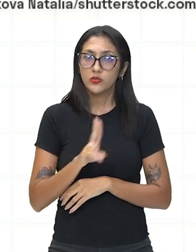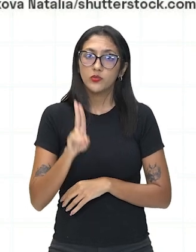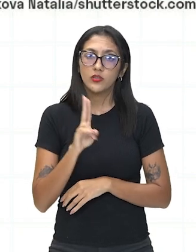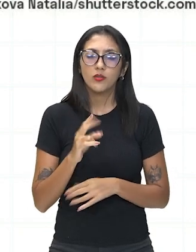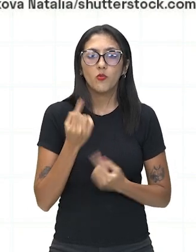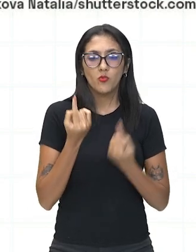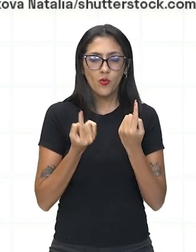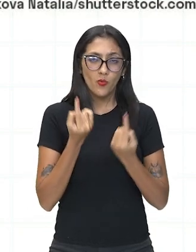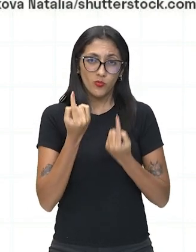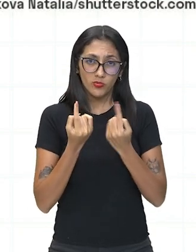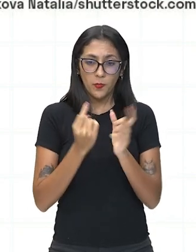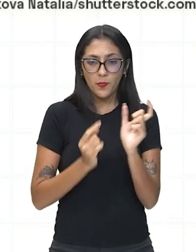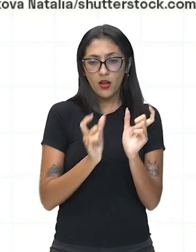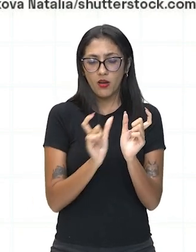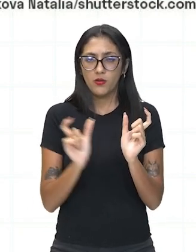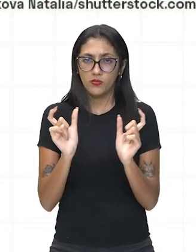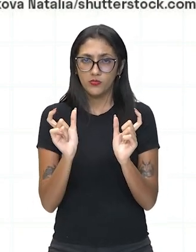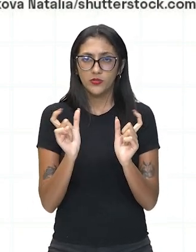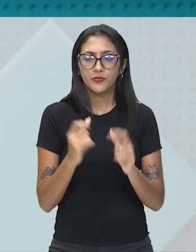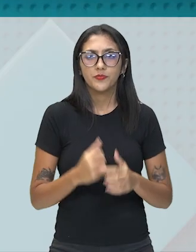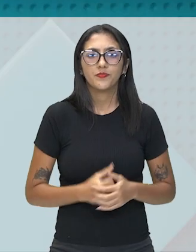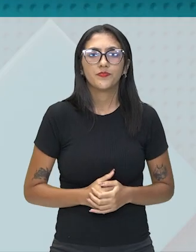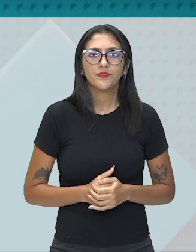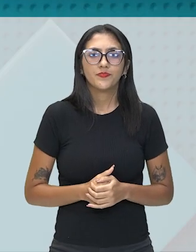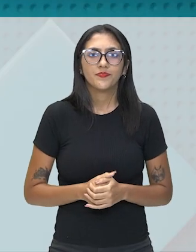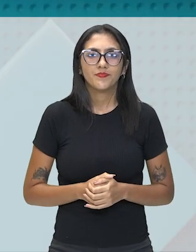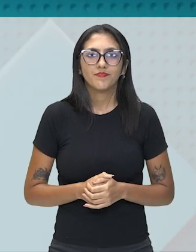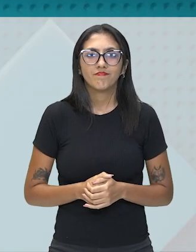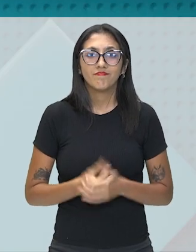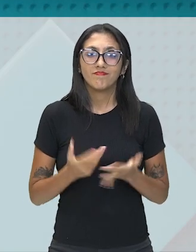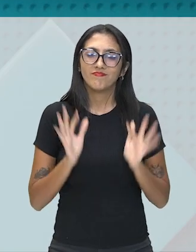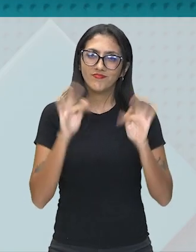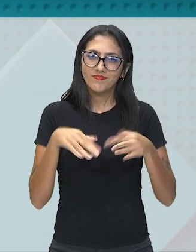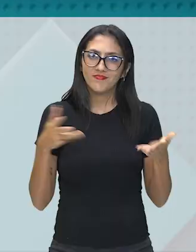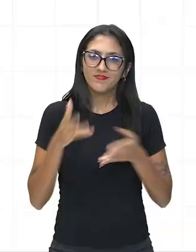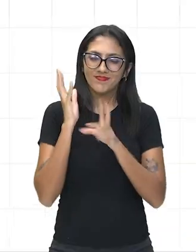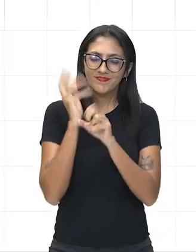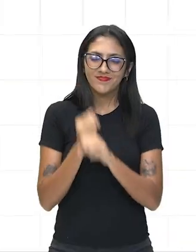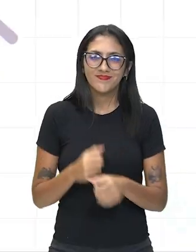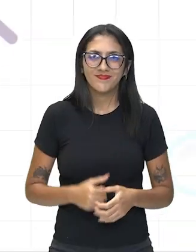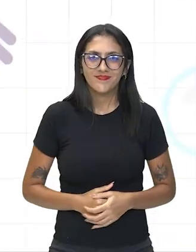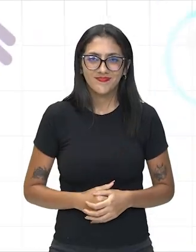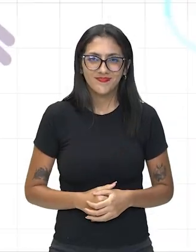ride a bike. Ok? Então, finalizamos por aqui.